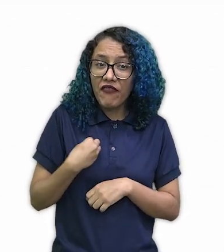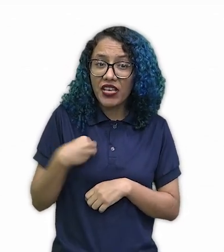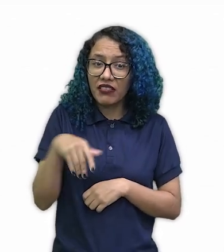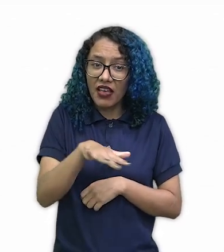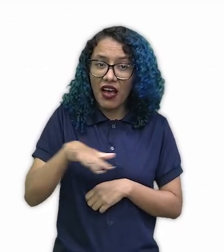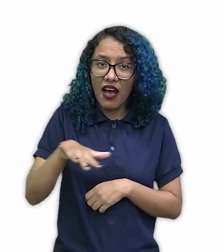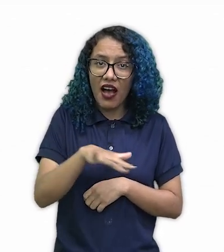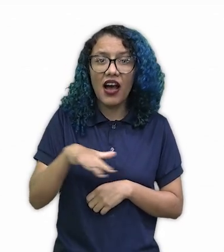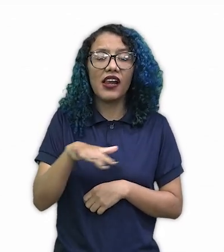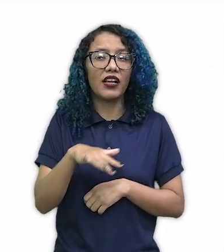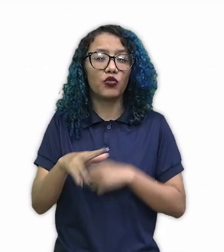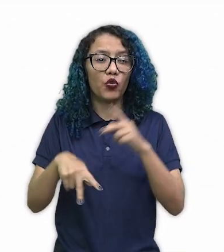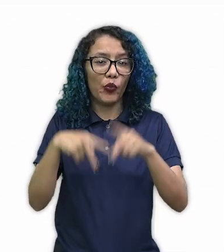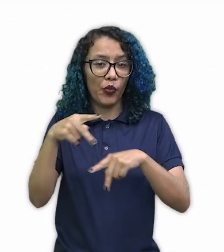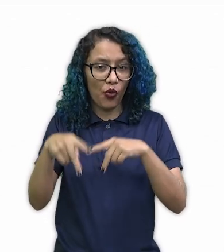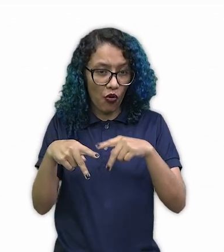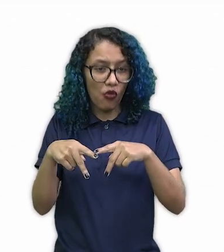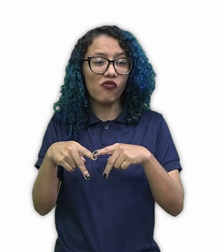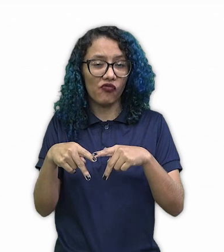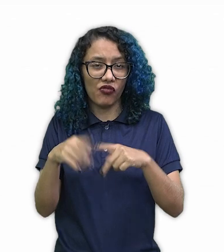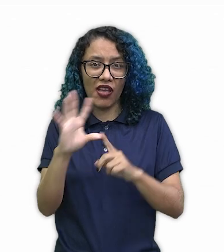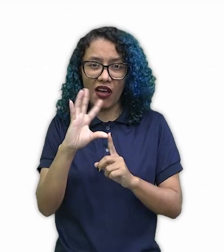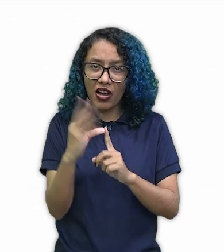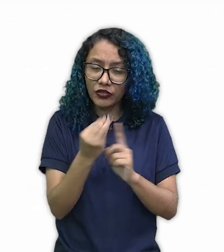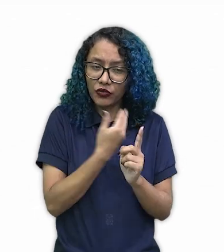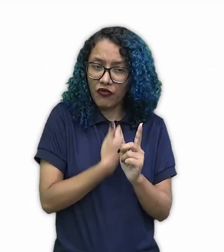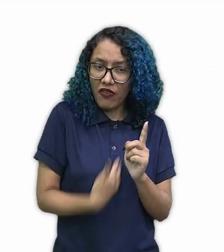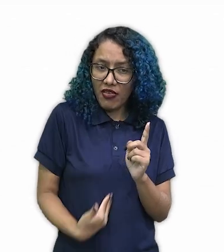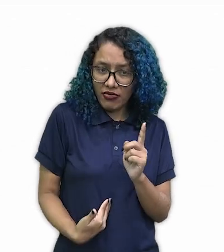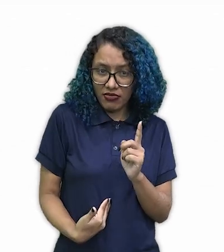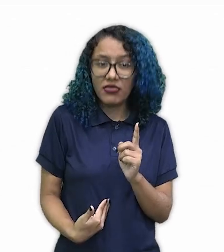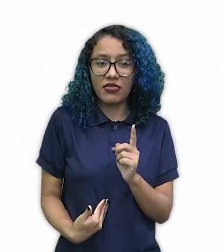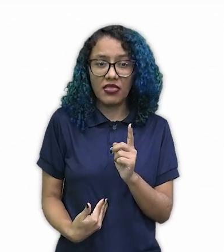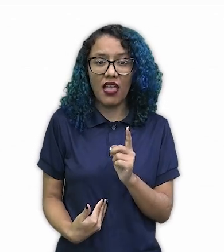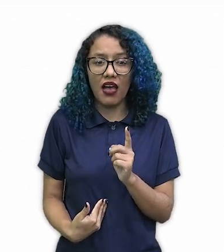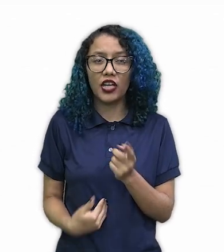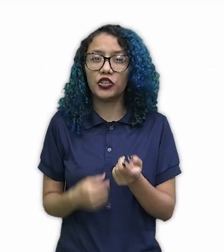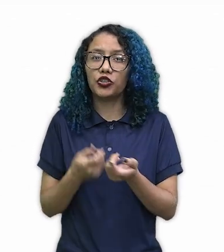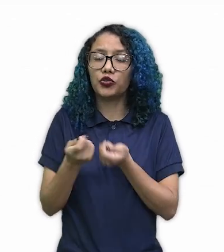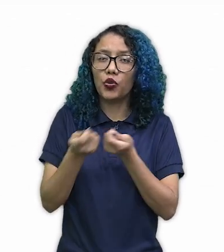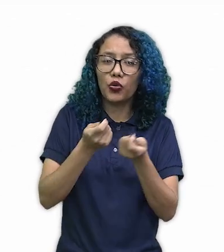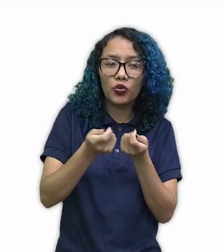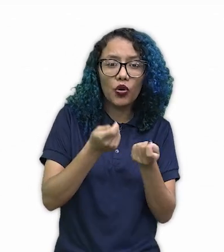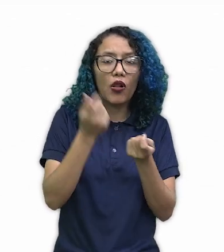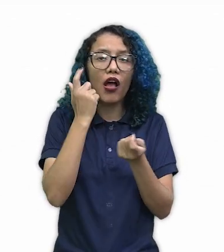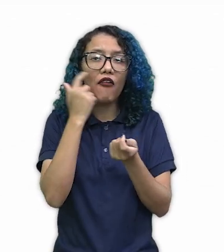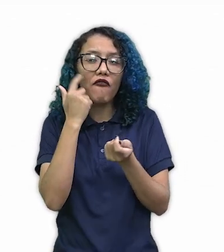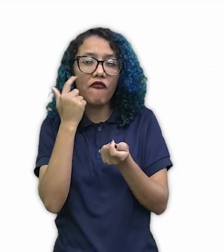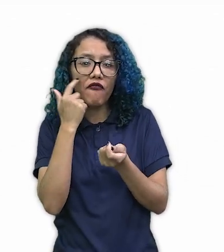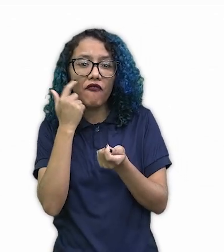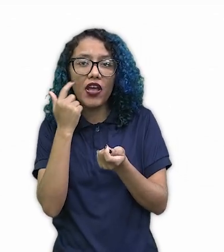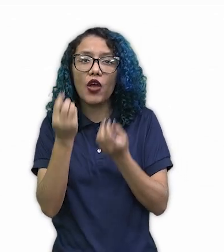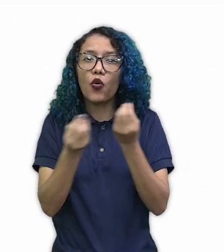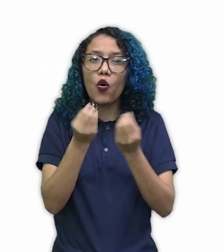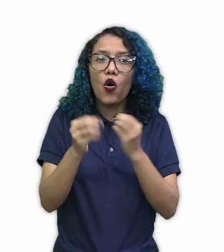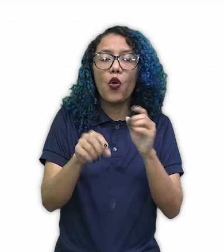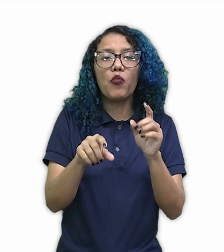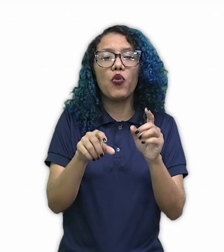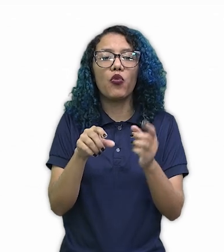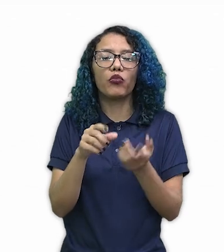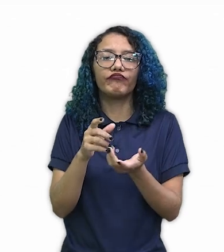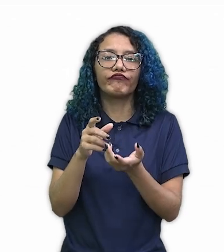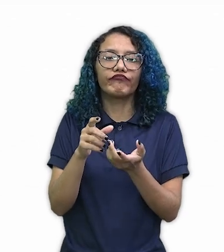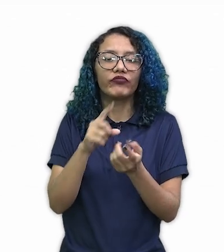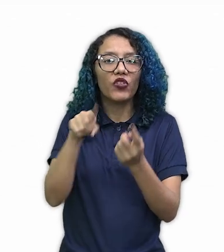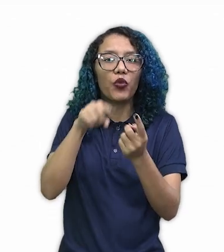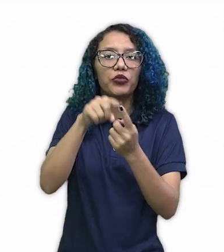seja, é a arte de governar, de gerir os destinos da cidade. É essa a